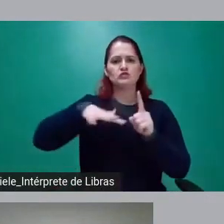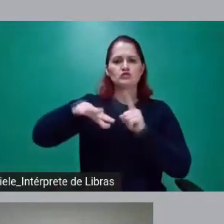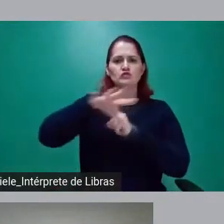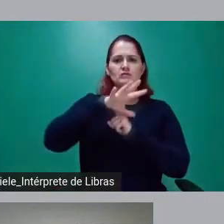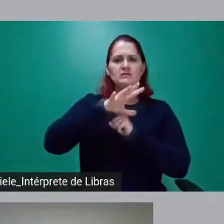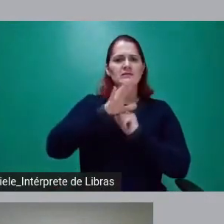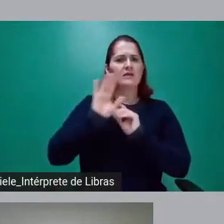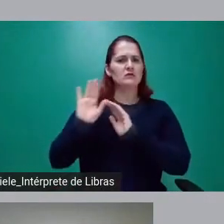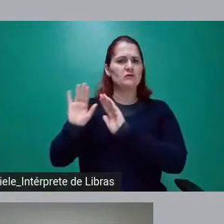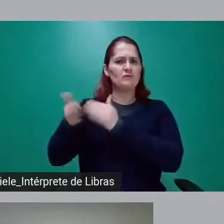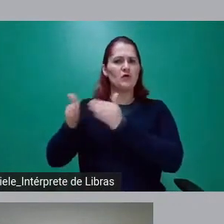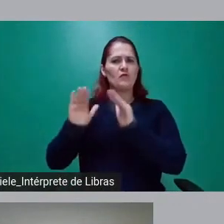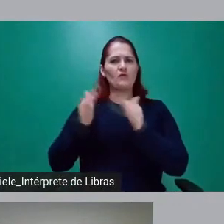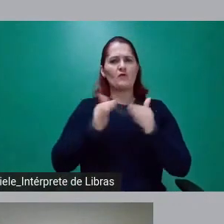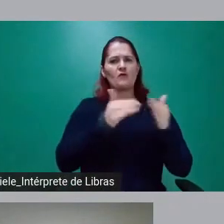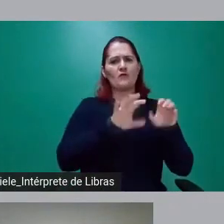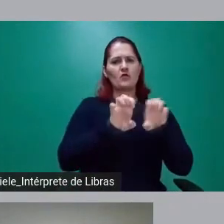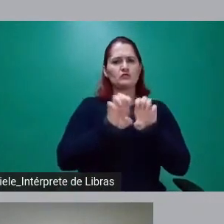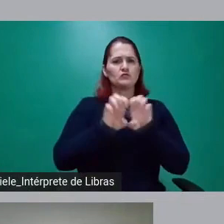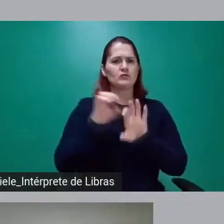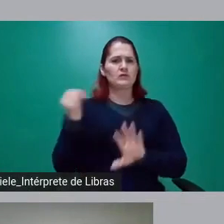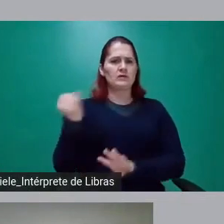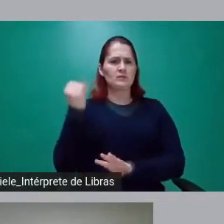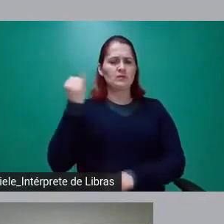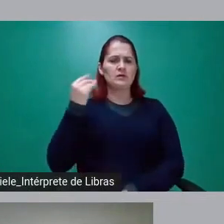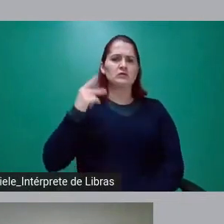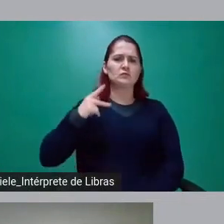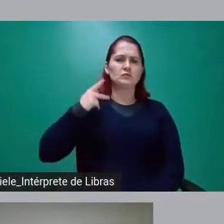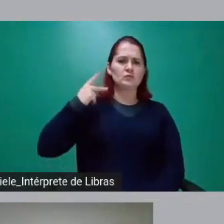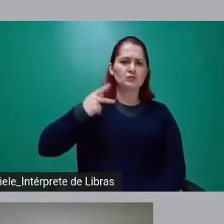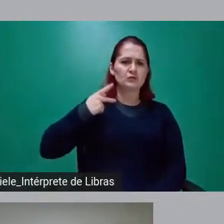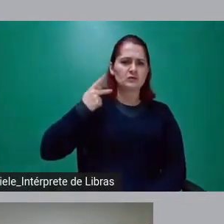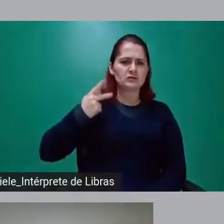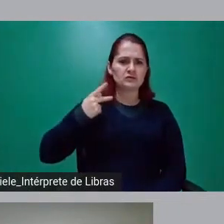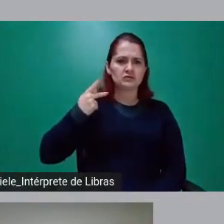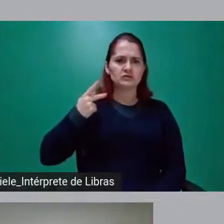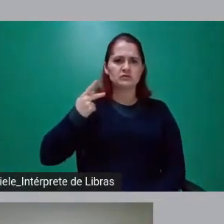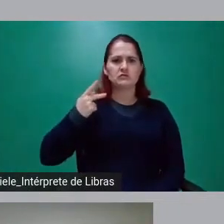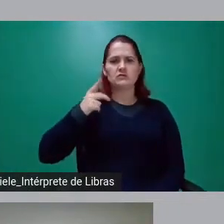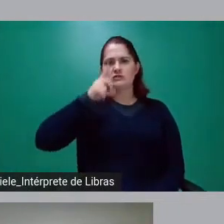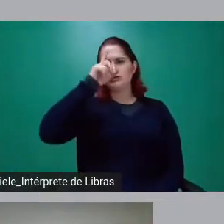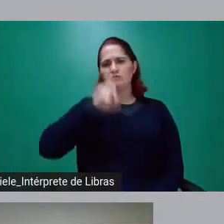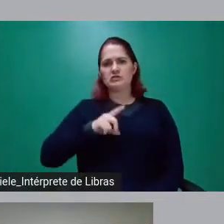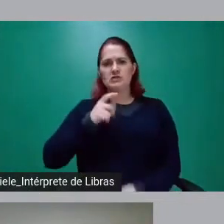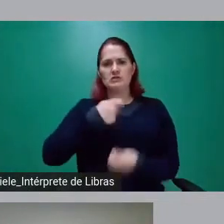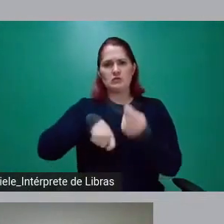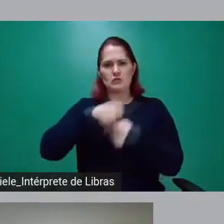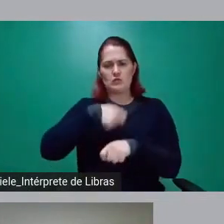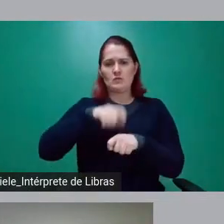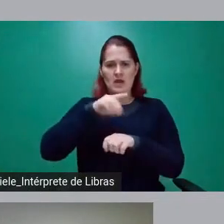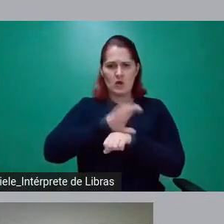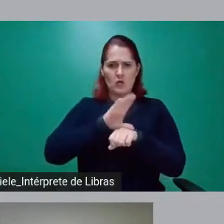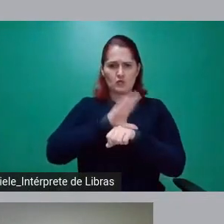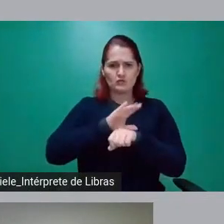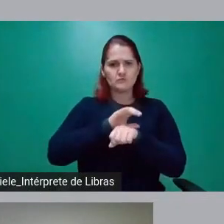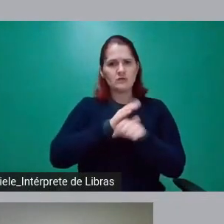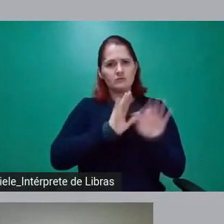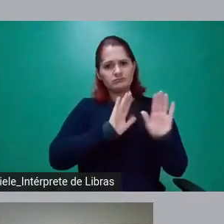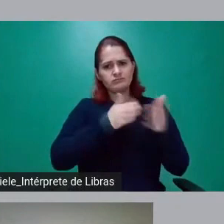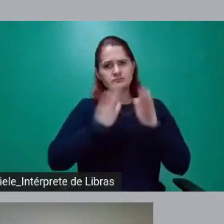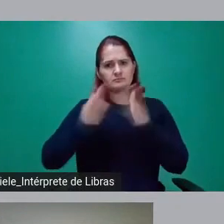dimensões estruturantes importantes: política, direito e economia, direito infraconstitucional?